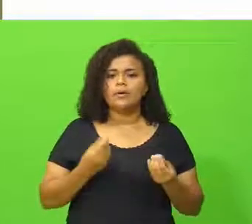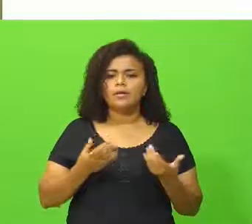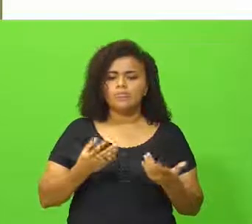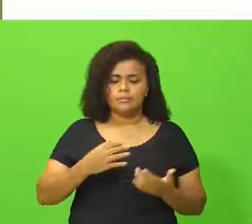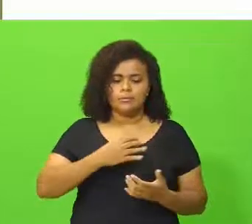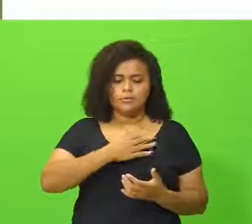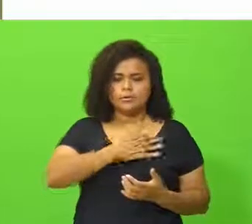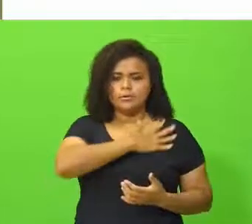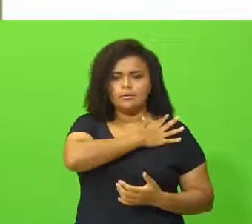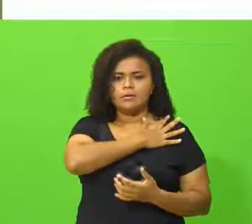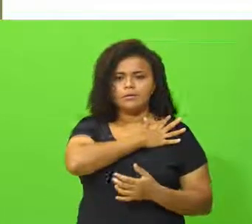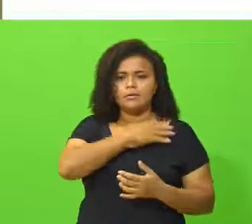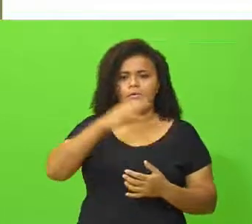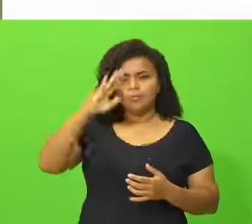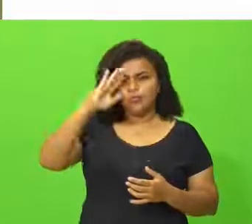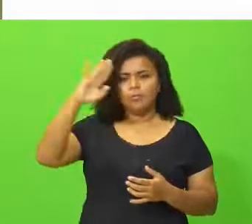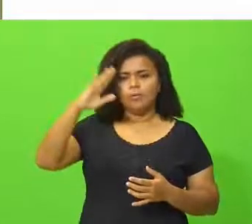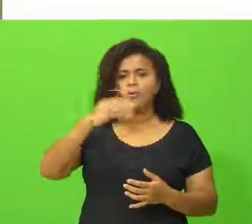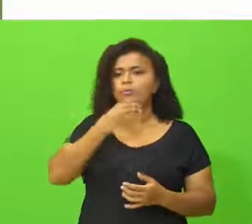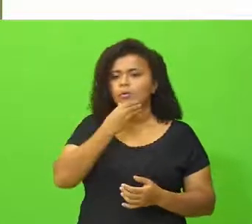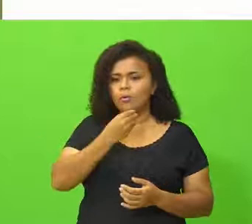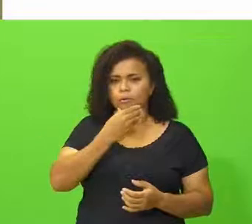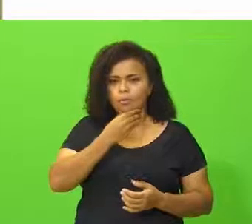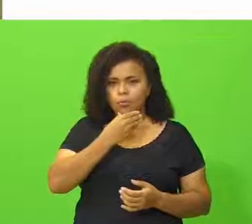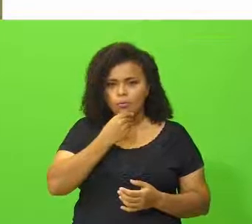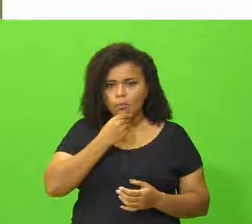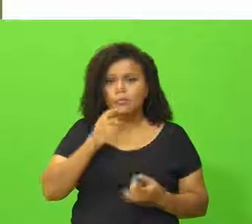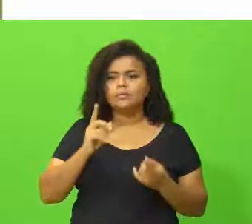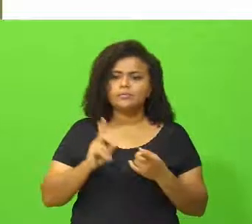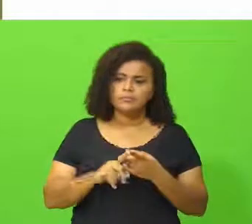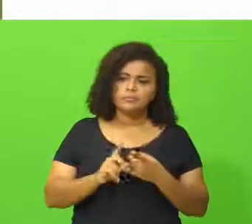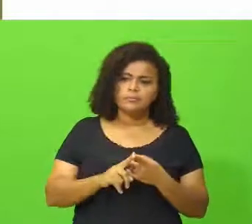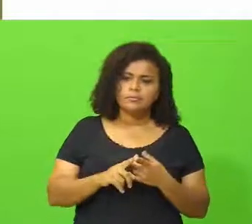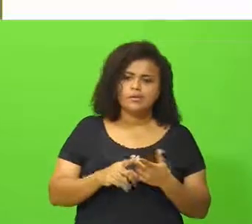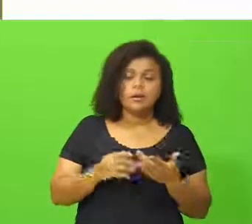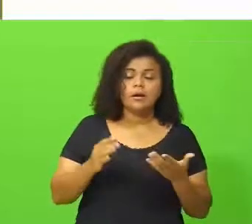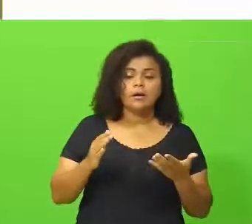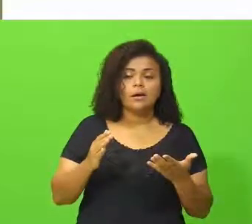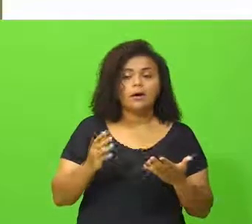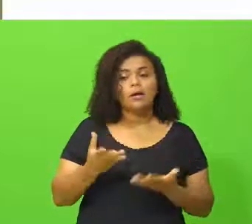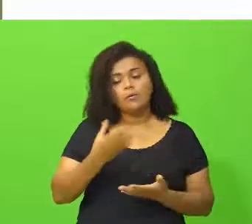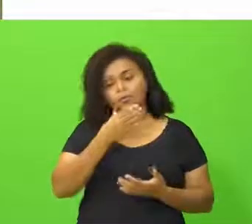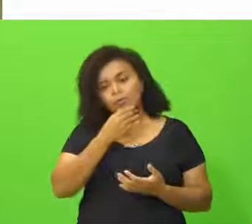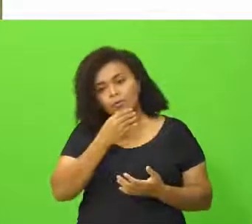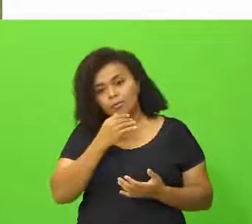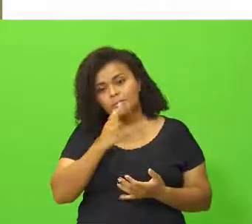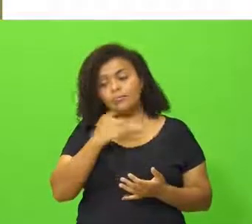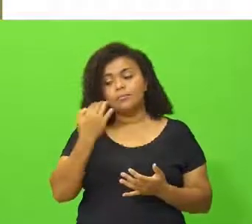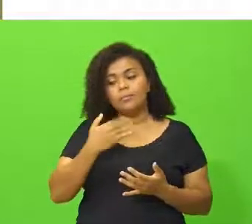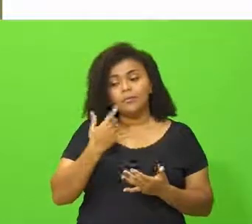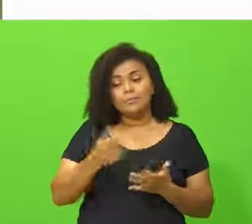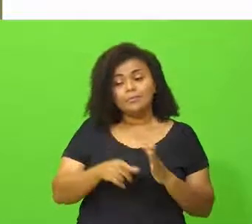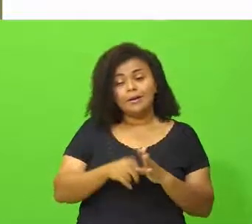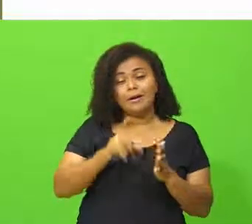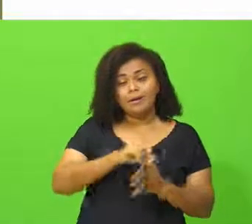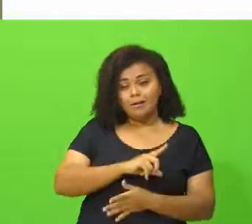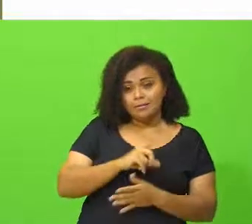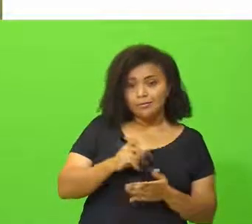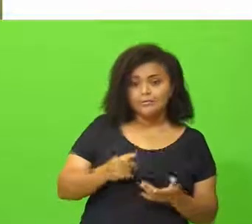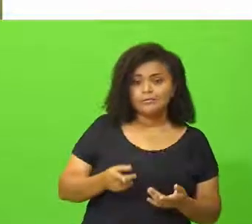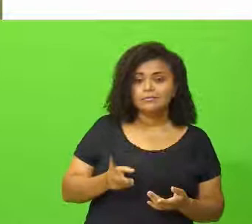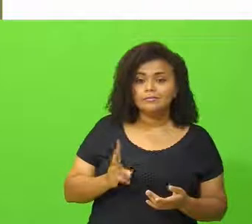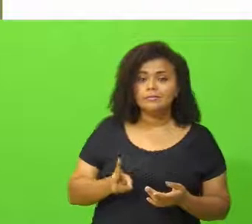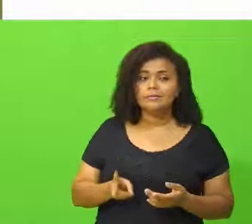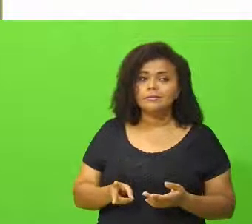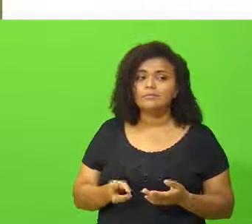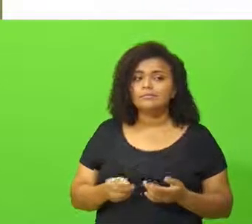Armadas. Então você está analisando que os homens, eles tendem a morrer mais cedo do que as mulheres. Detalhe, as mulheres elas